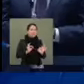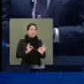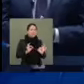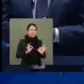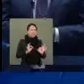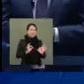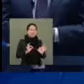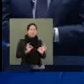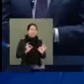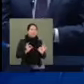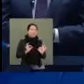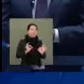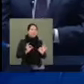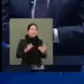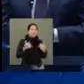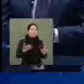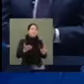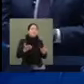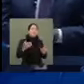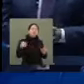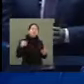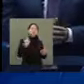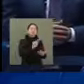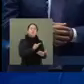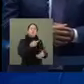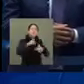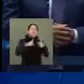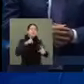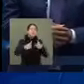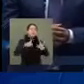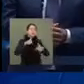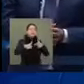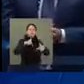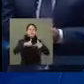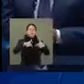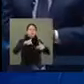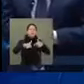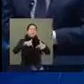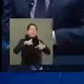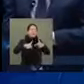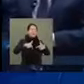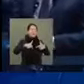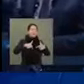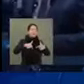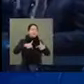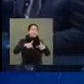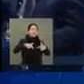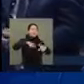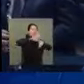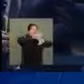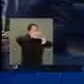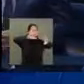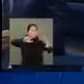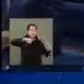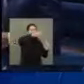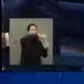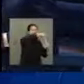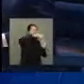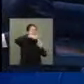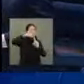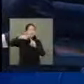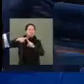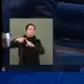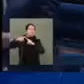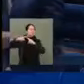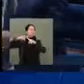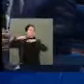outros quatro companheiros. Nós formaremos aí um cesteto para essas outras causas, assim como você abraça essas duas, a síndrome